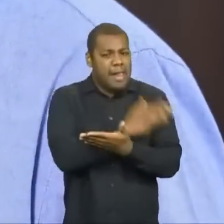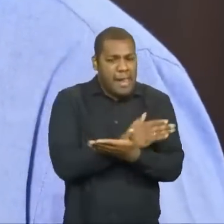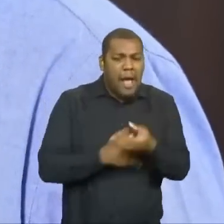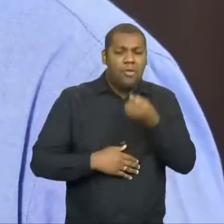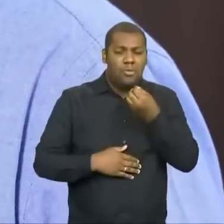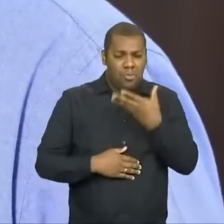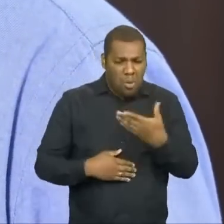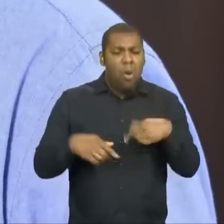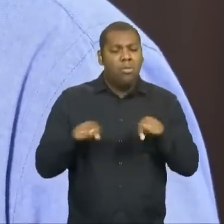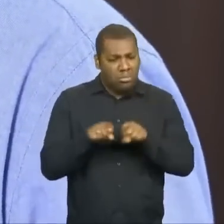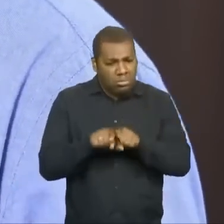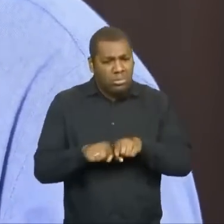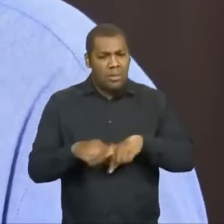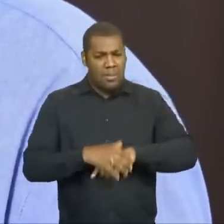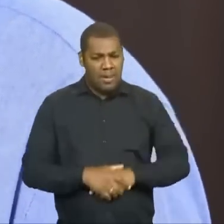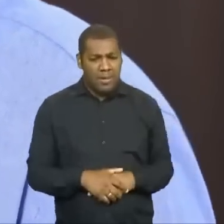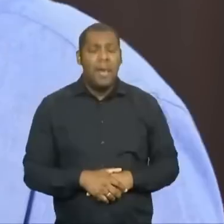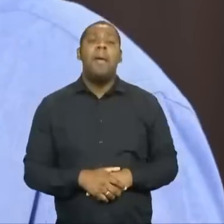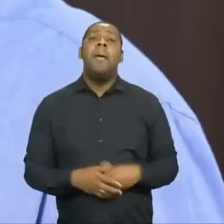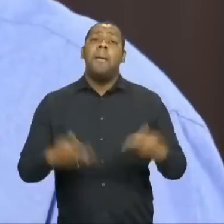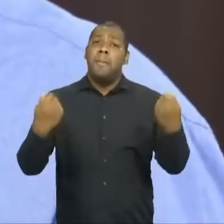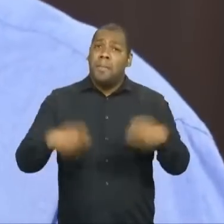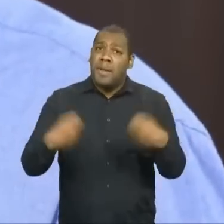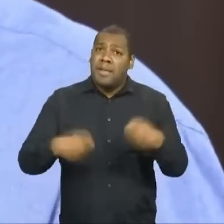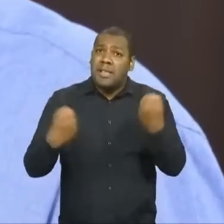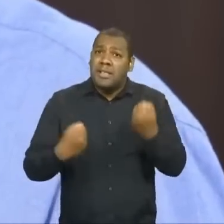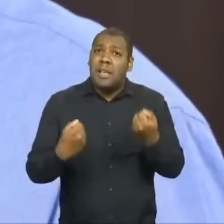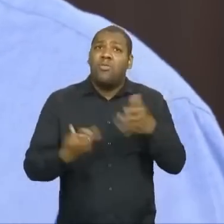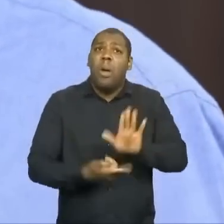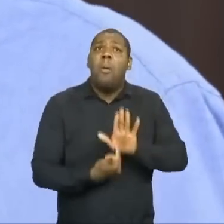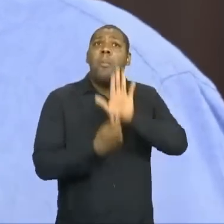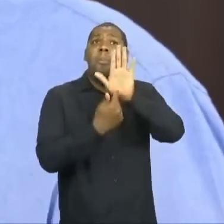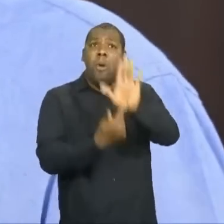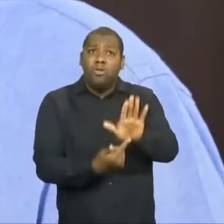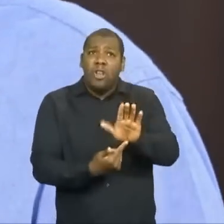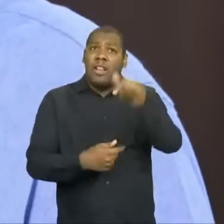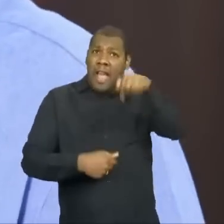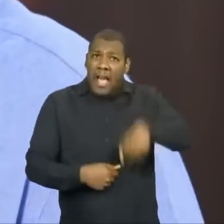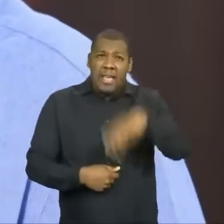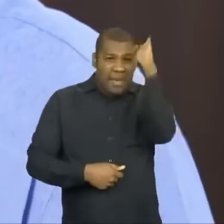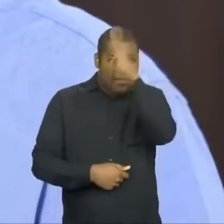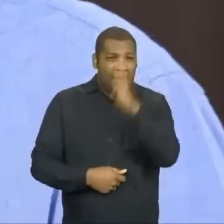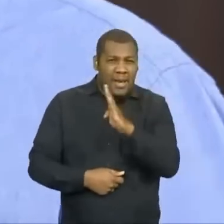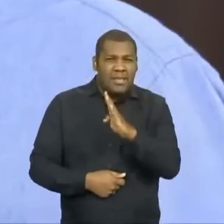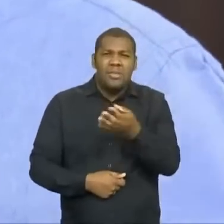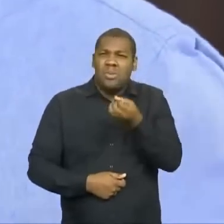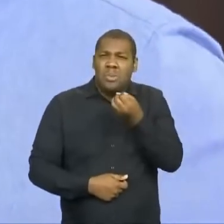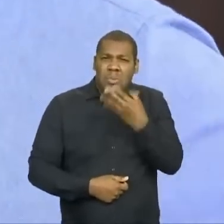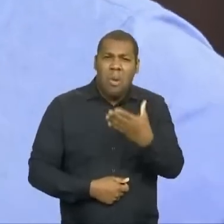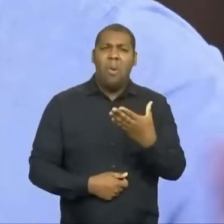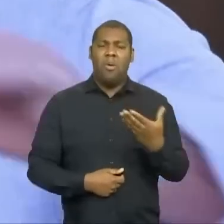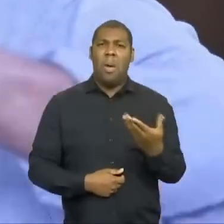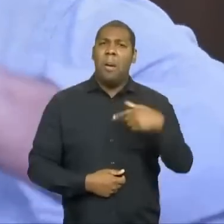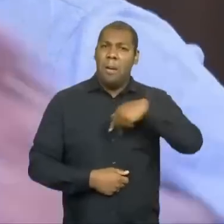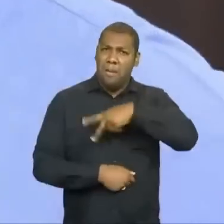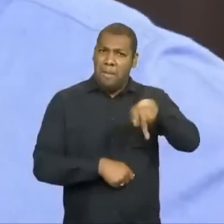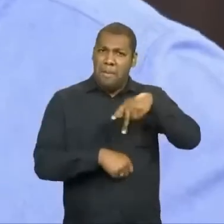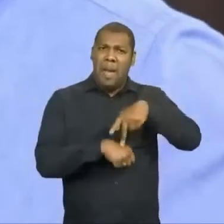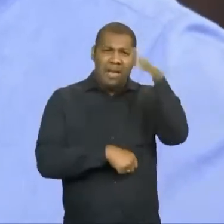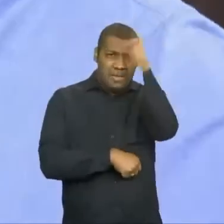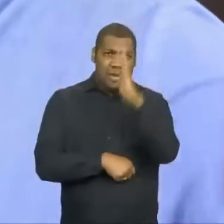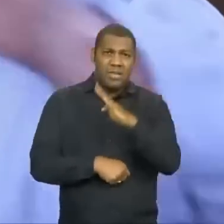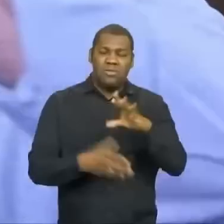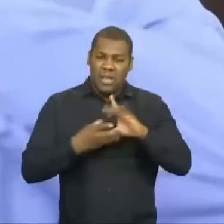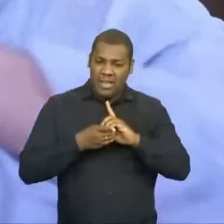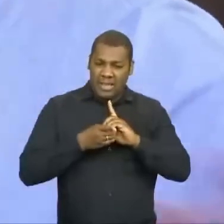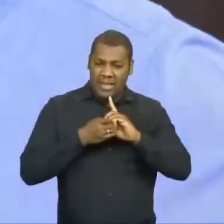atrair dizendo que tem coisas boas para a pessoa visitar aqui, que esse país tem democracia, que esse país tem uma culinária extraordinária, esse país tem